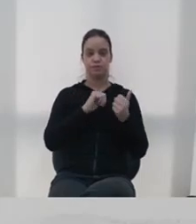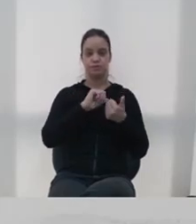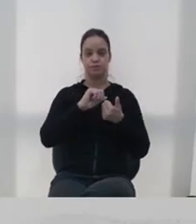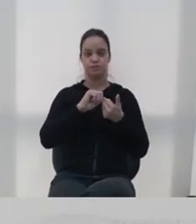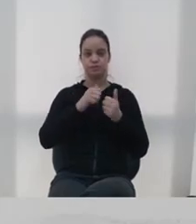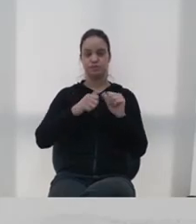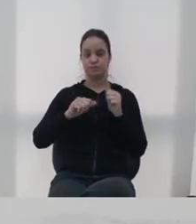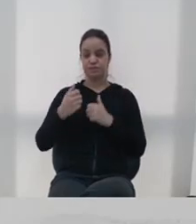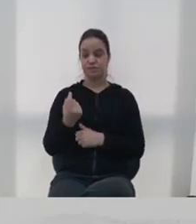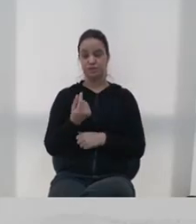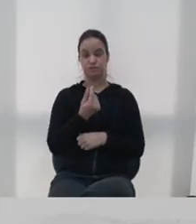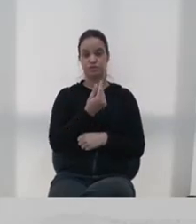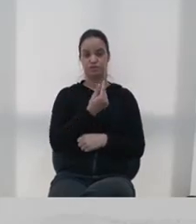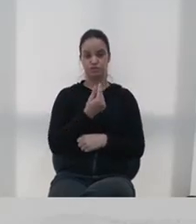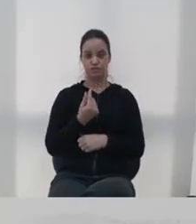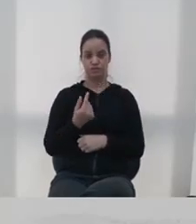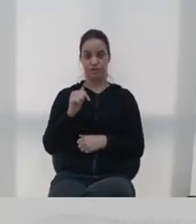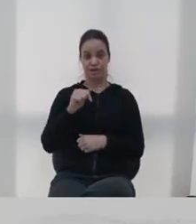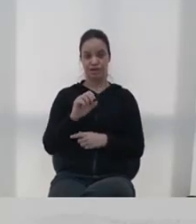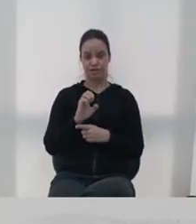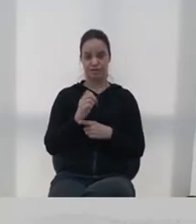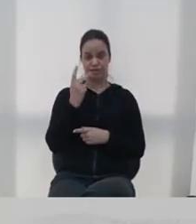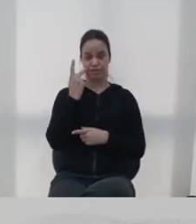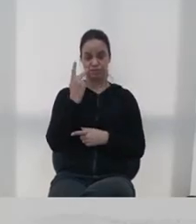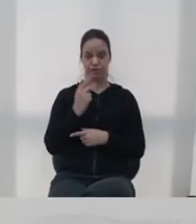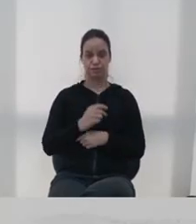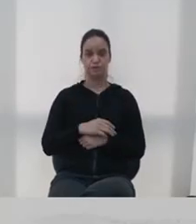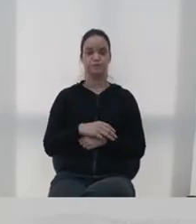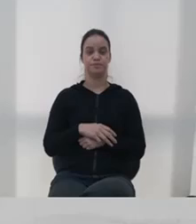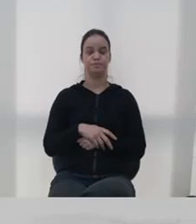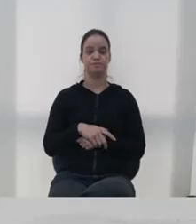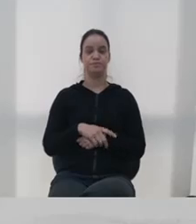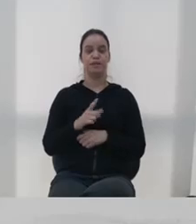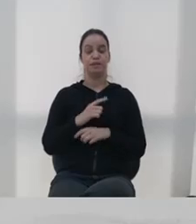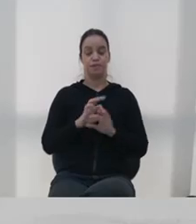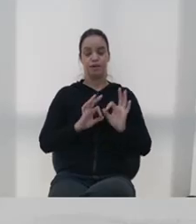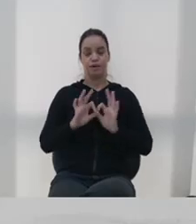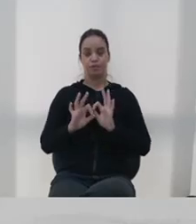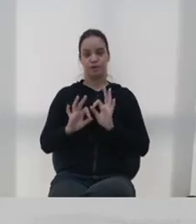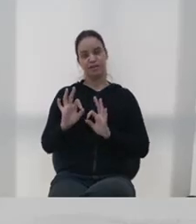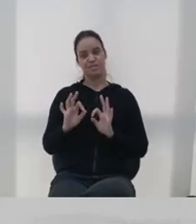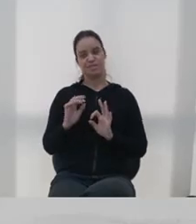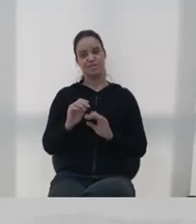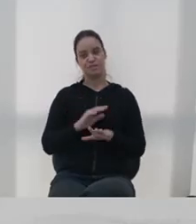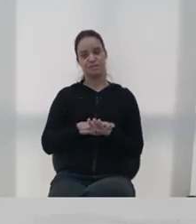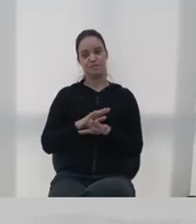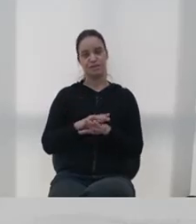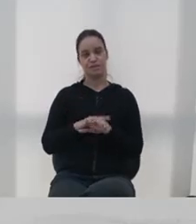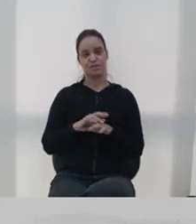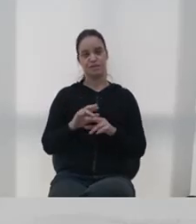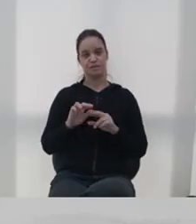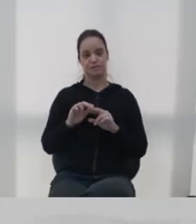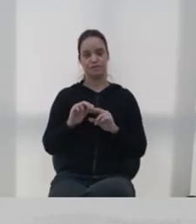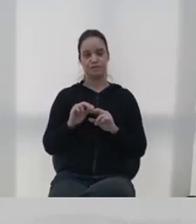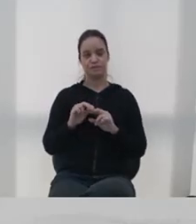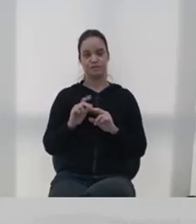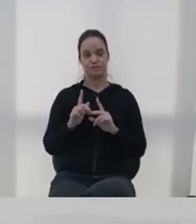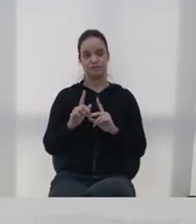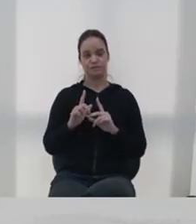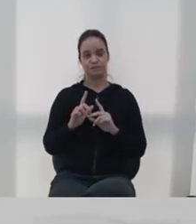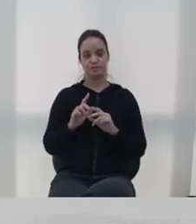de todas que nos procuram aqui no Estado de São Paulo. Essa organização ela é feita através de uma deliberação